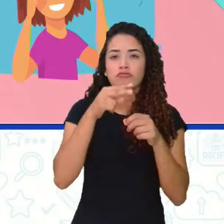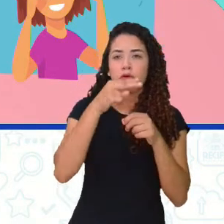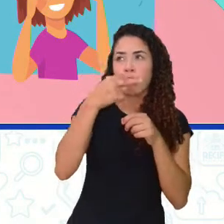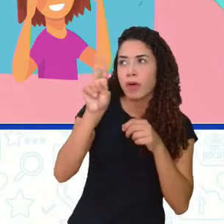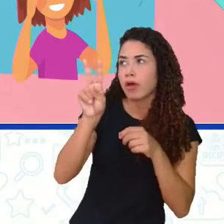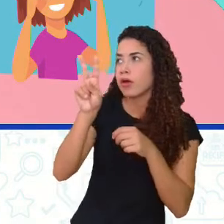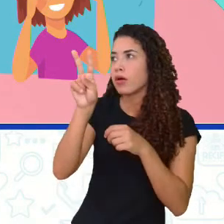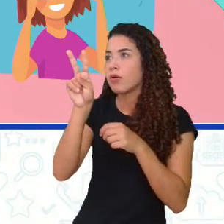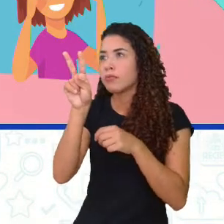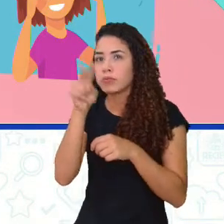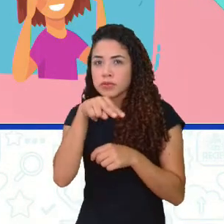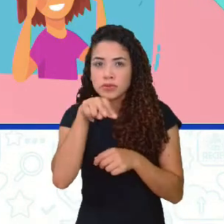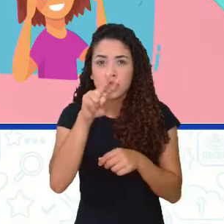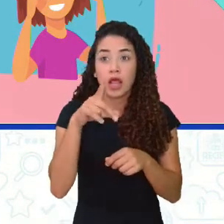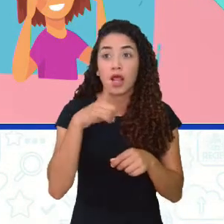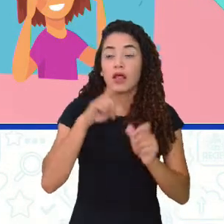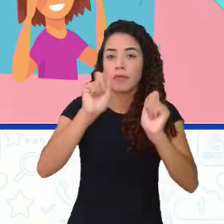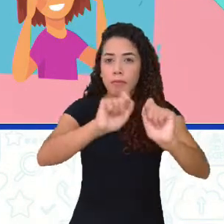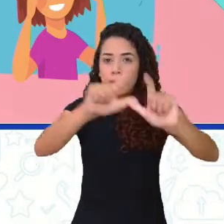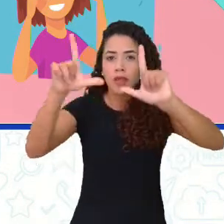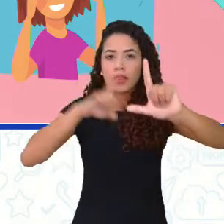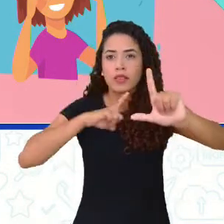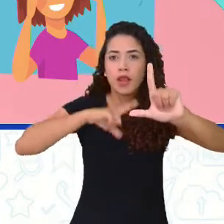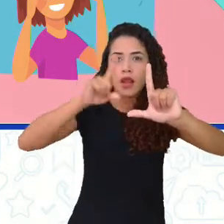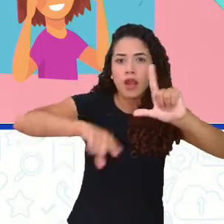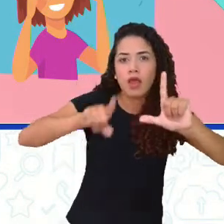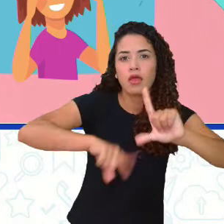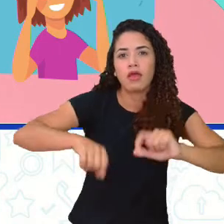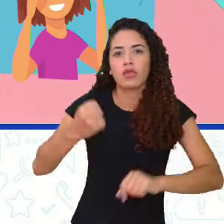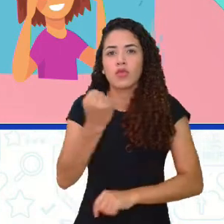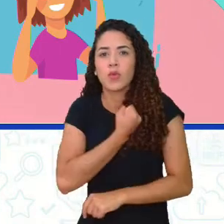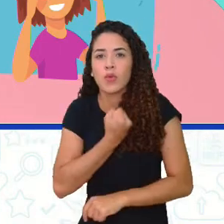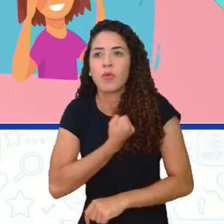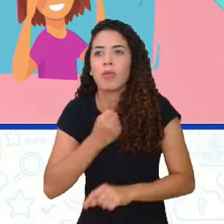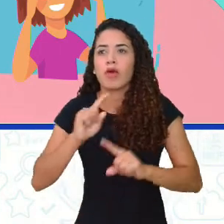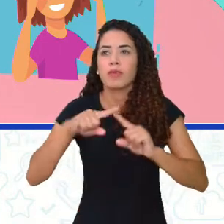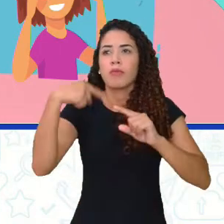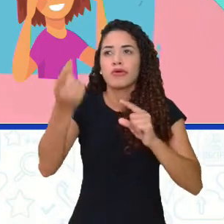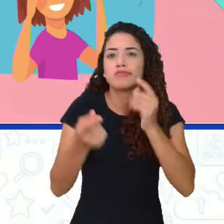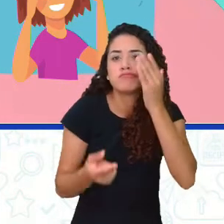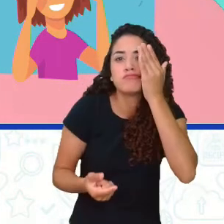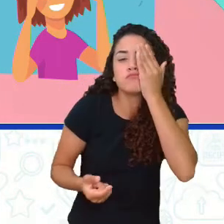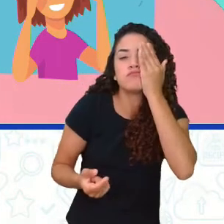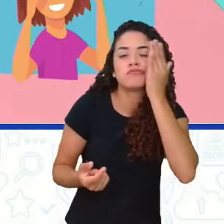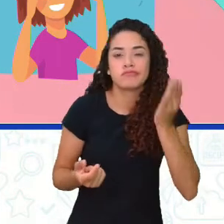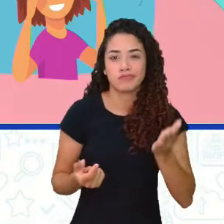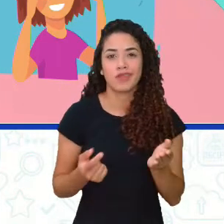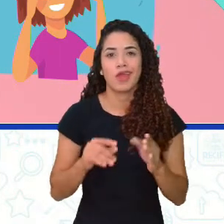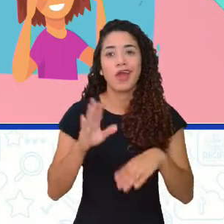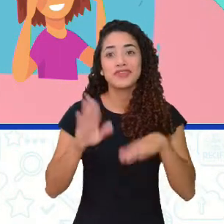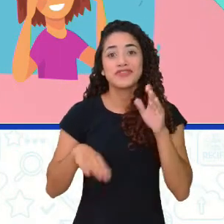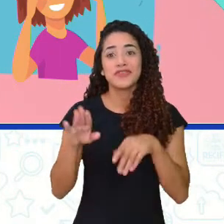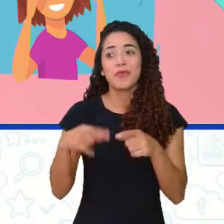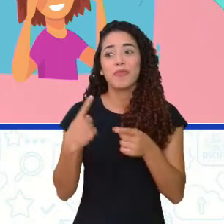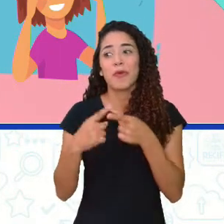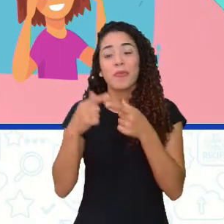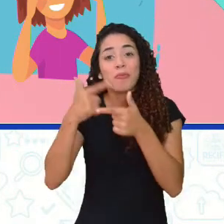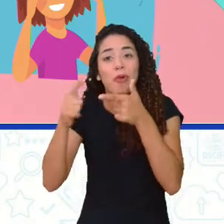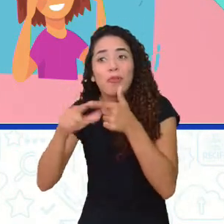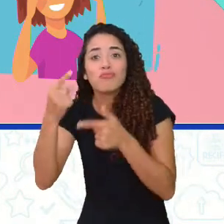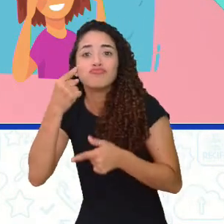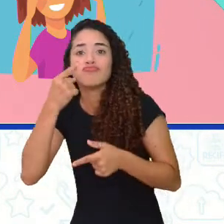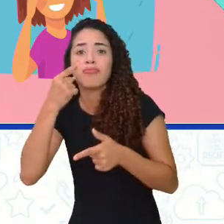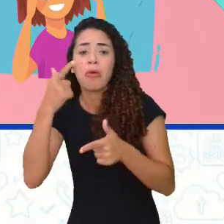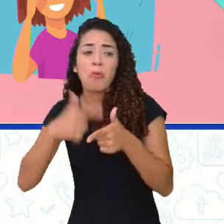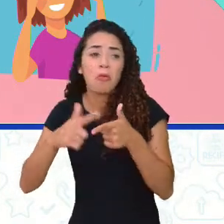tem números, lá tem letras, e aí vai tapar um olho, porque às vezes a gente tem um problema em um olho e no outro não.